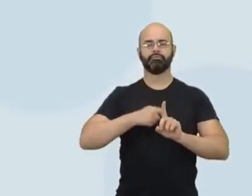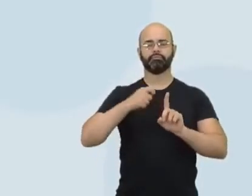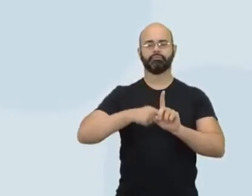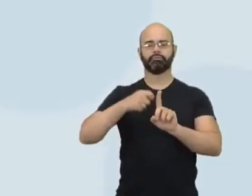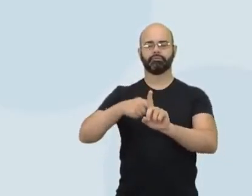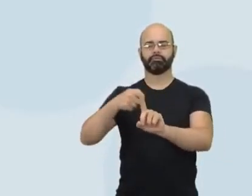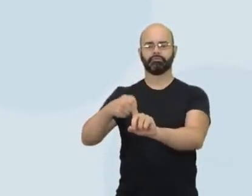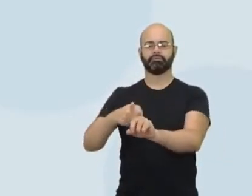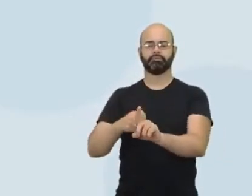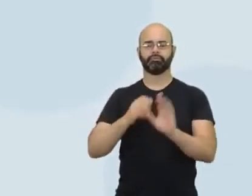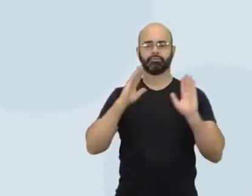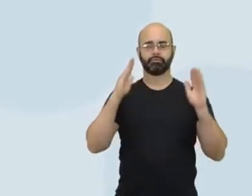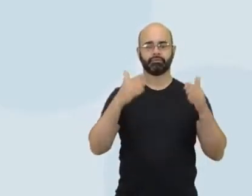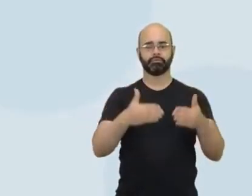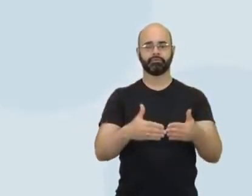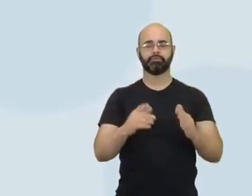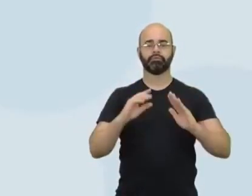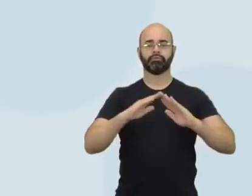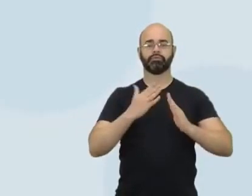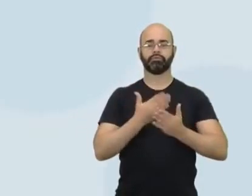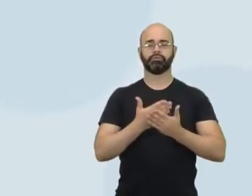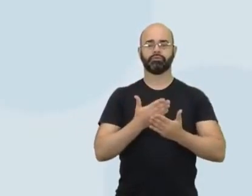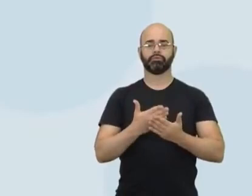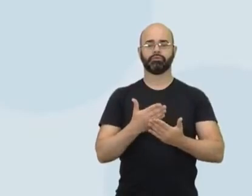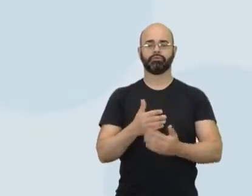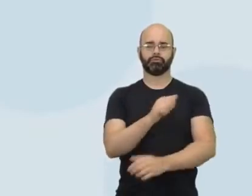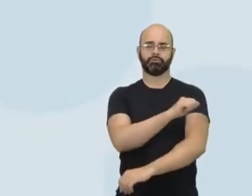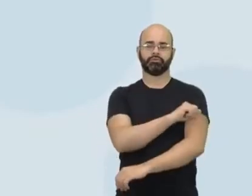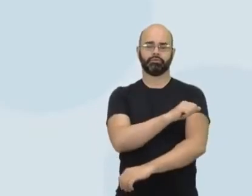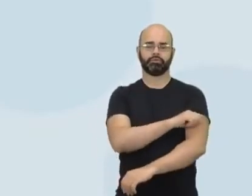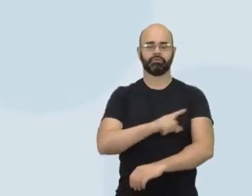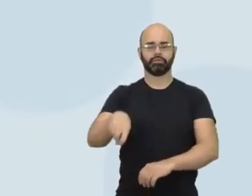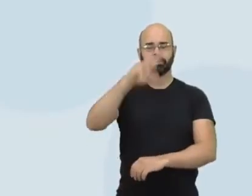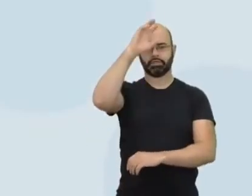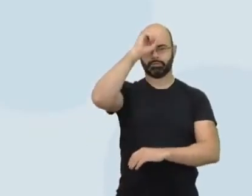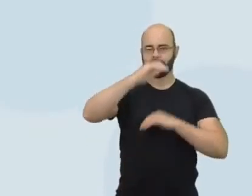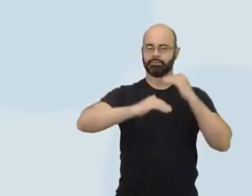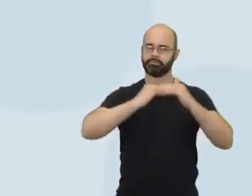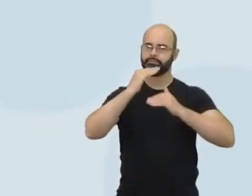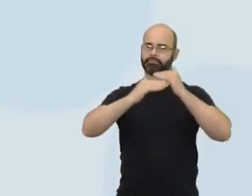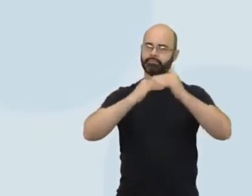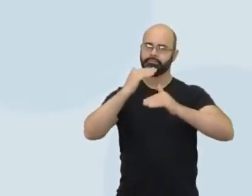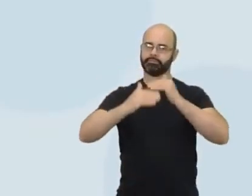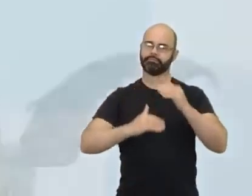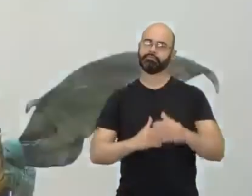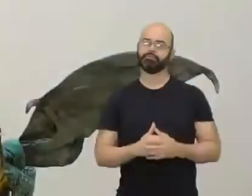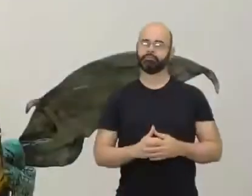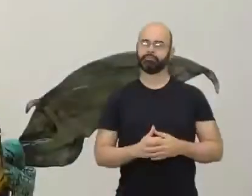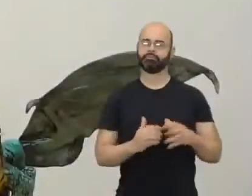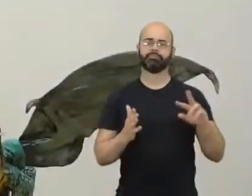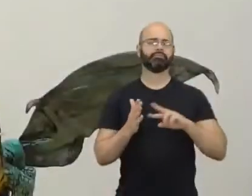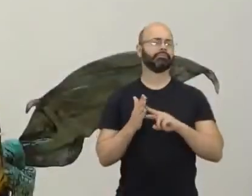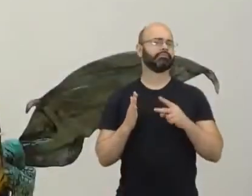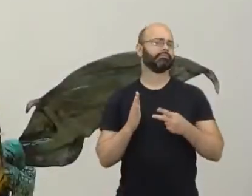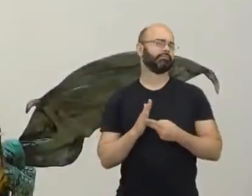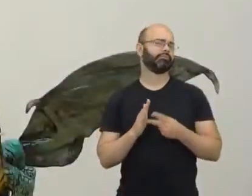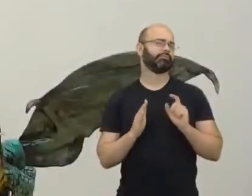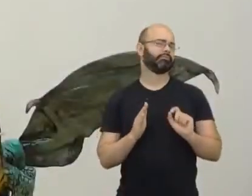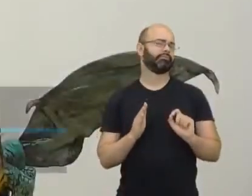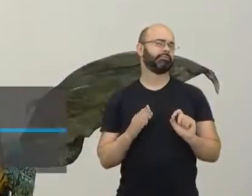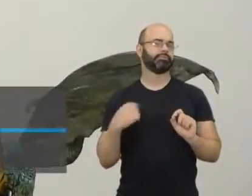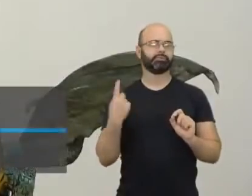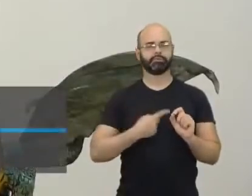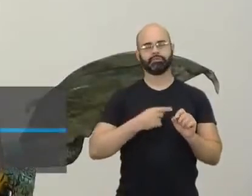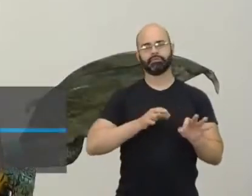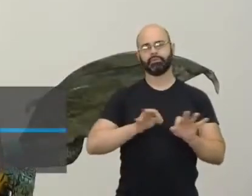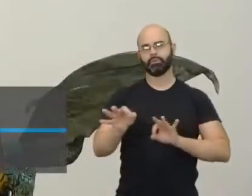no cotidiano escolar dos estudantes e no desenvolvimento de suas aprendizagens. Ou seja, nós vamos falar um pouquinho da organização,